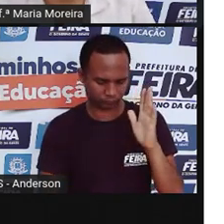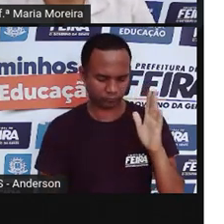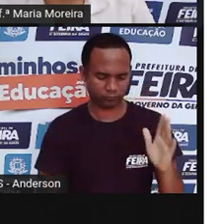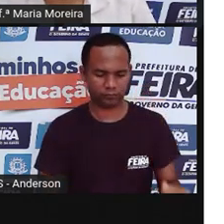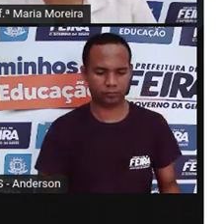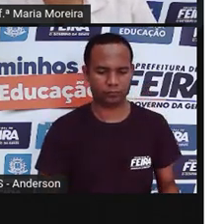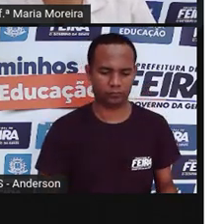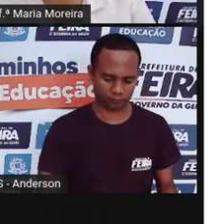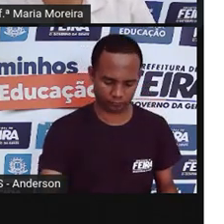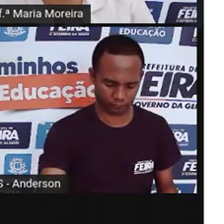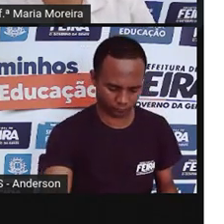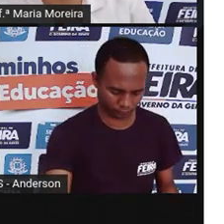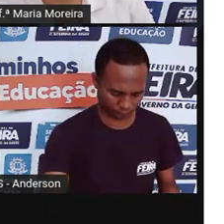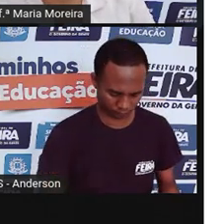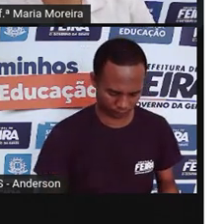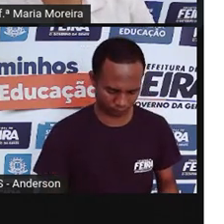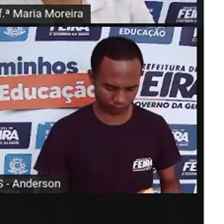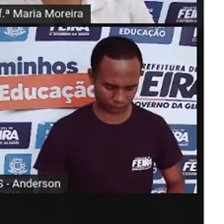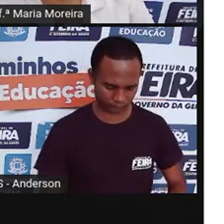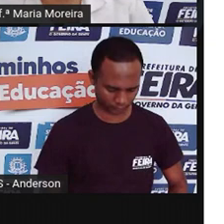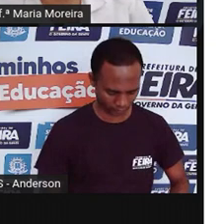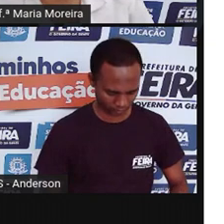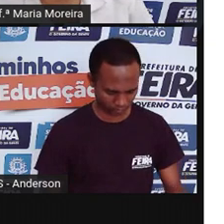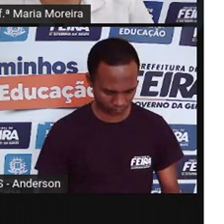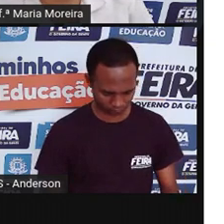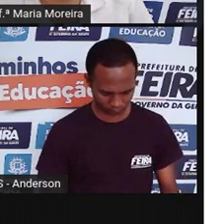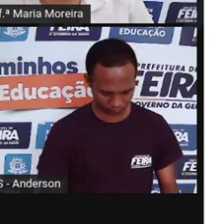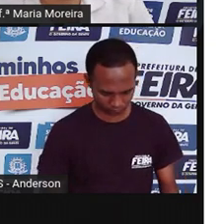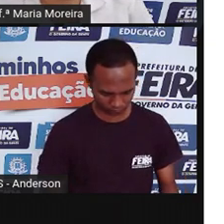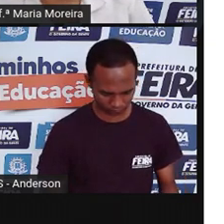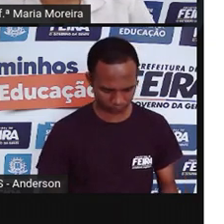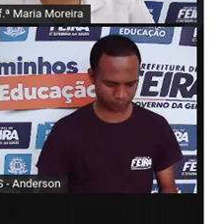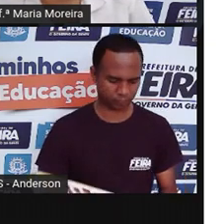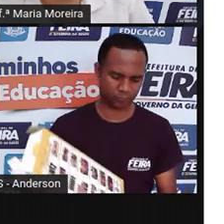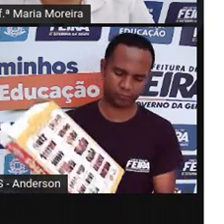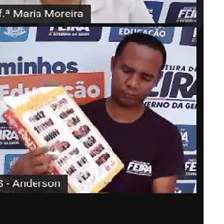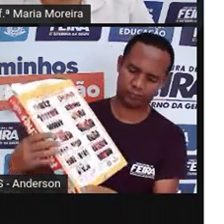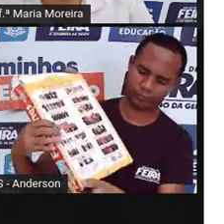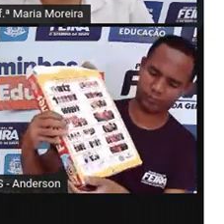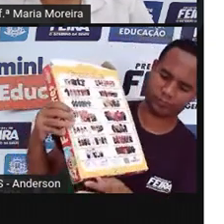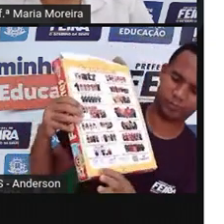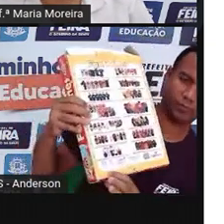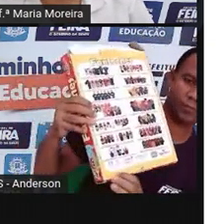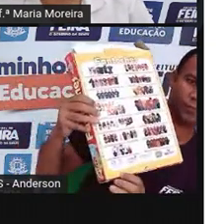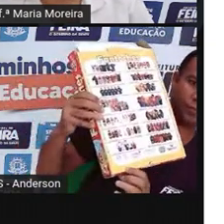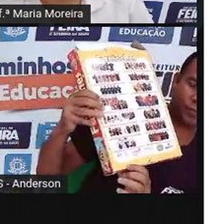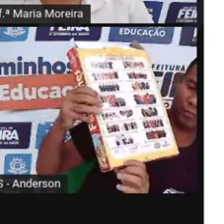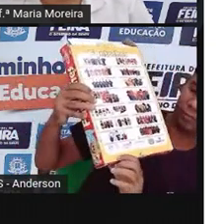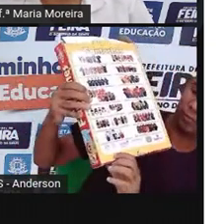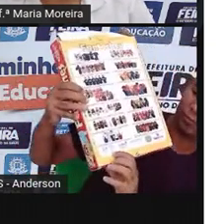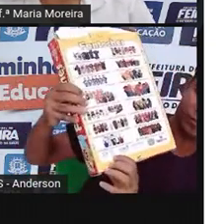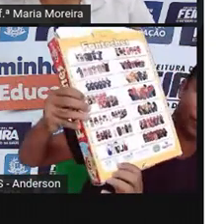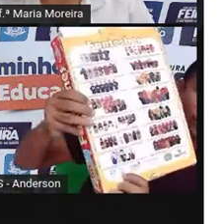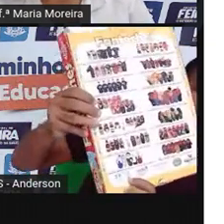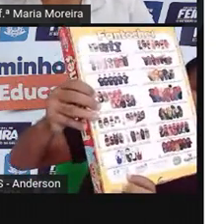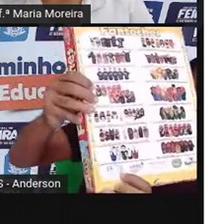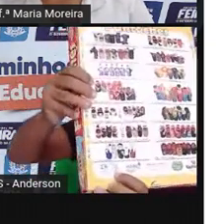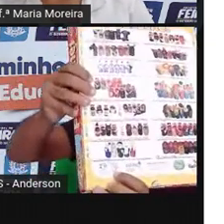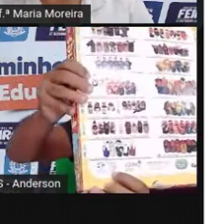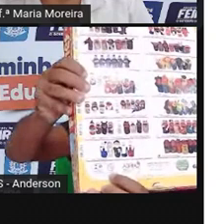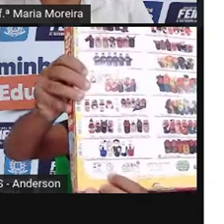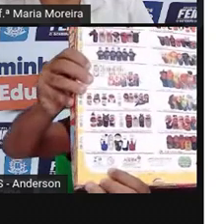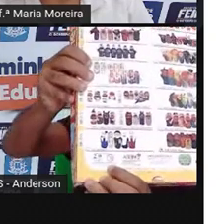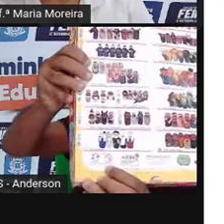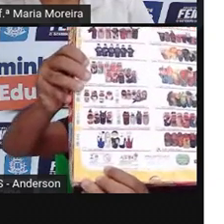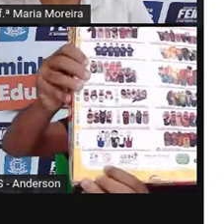tá dizendo o quê? De zero a três anos. Pode? Não. Tem aqui um xizinho dizendo que, ó, o tracinho dizendo